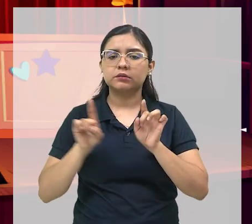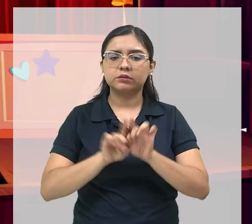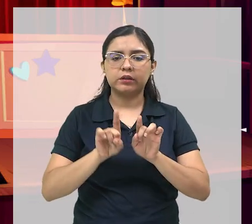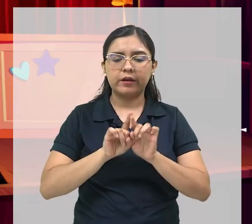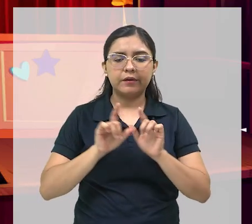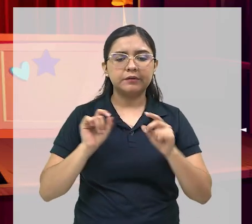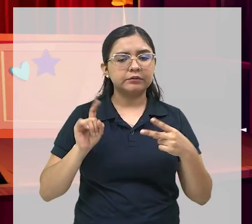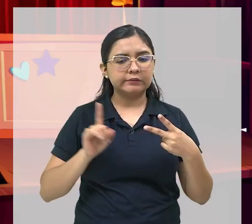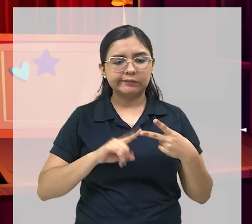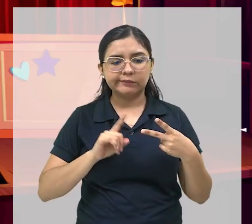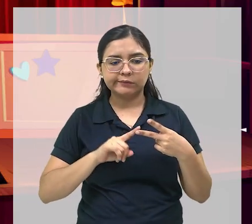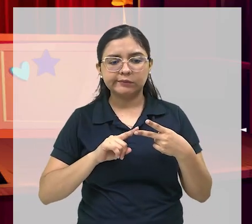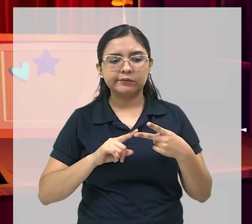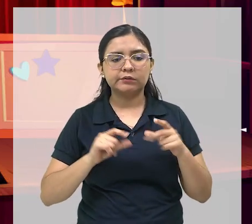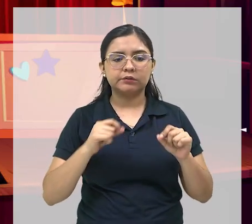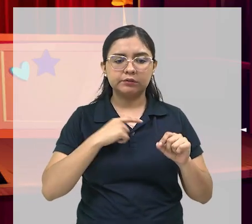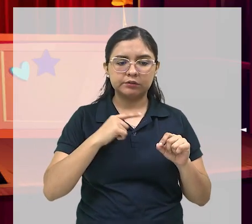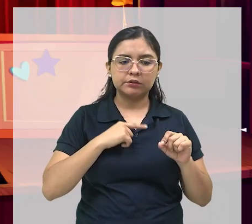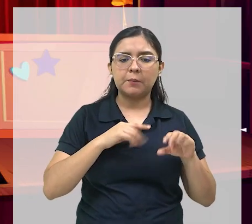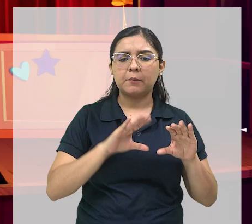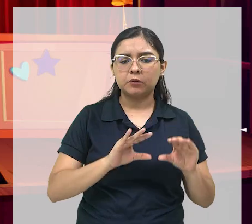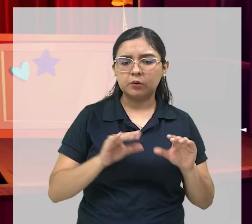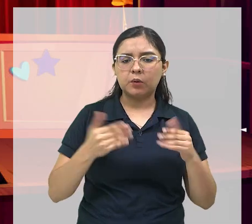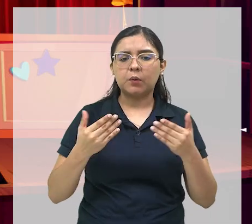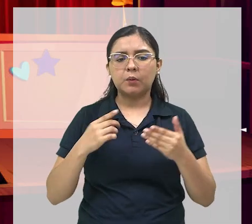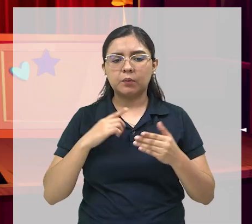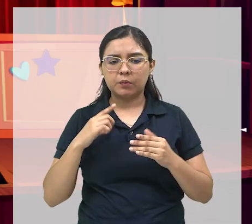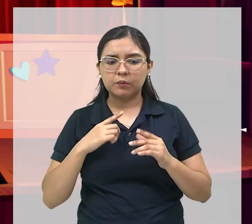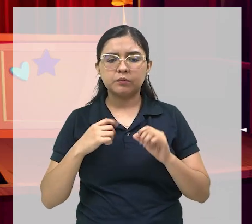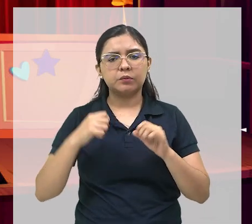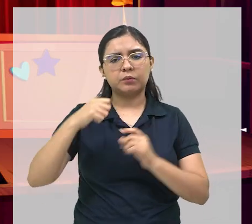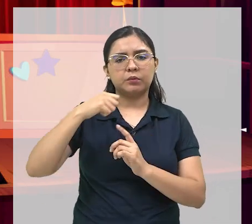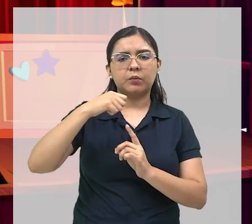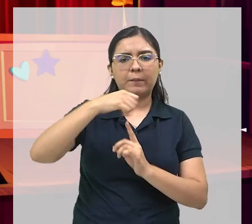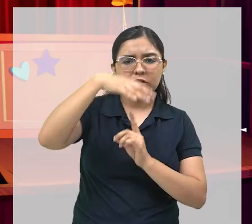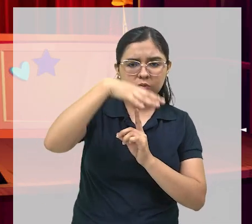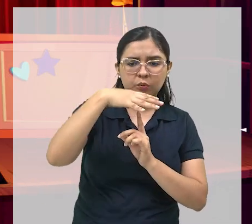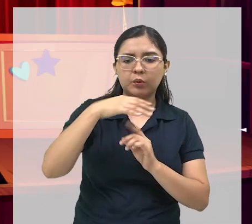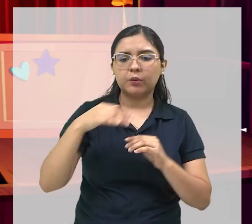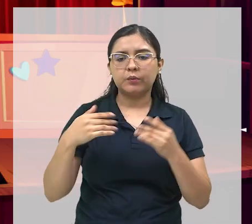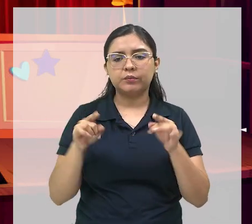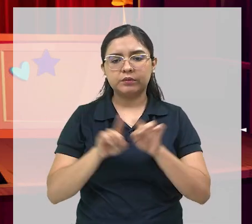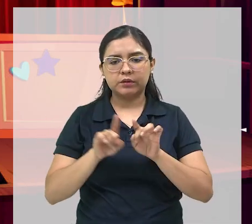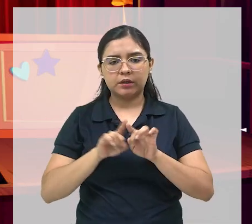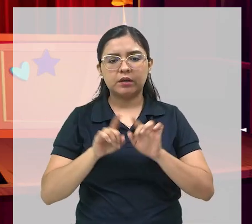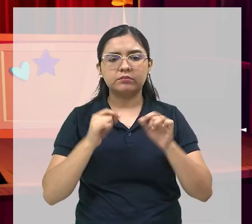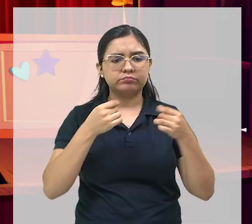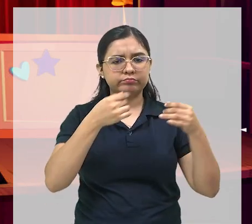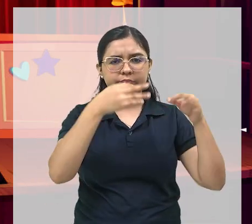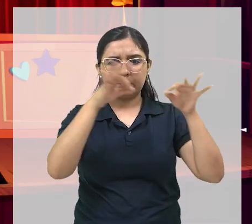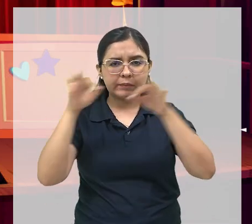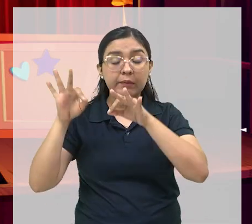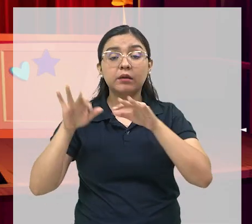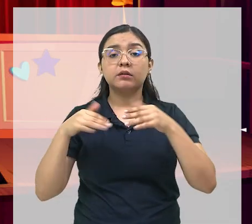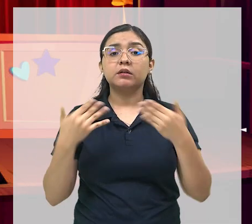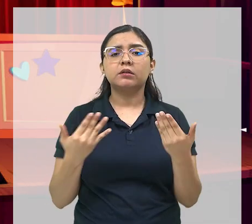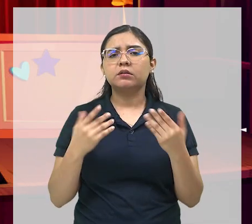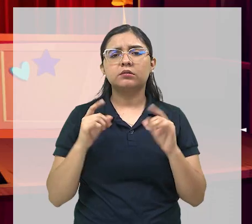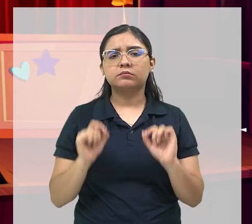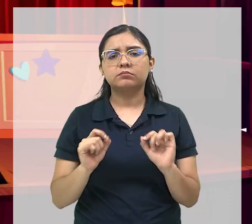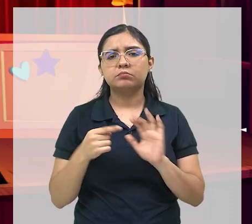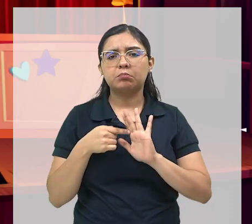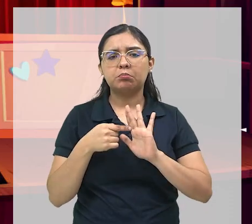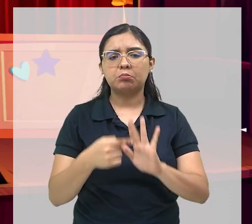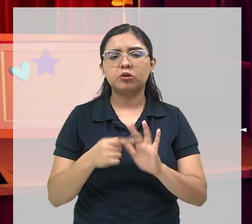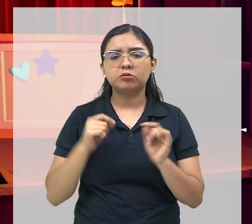aqui, tem uma poltrona, tem um abajur, tem uns itens decorativos aqui. E aí? Isso aqui nos traz que